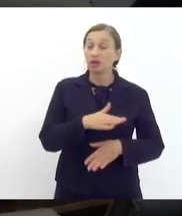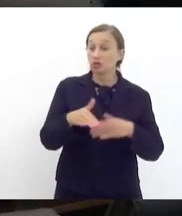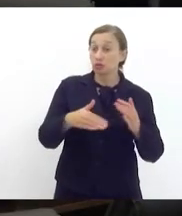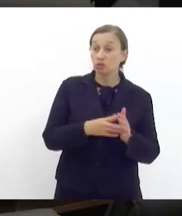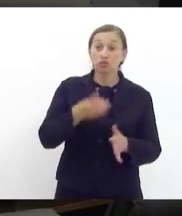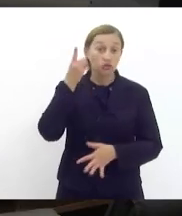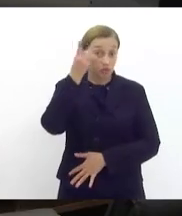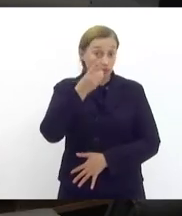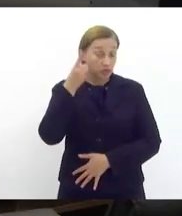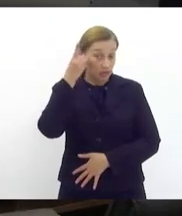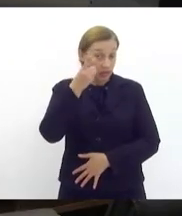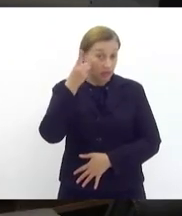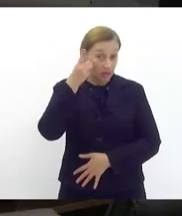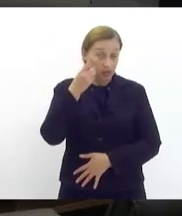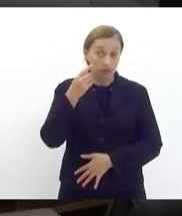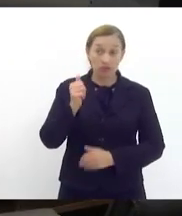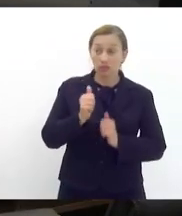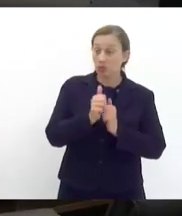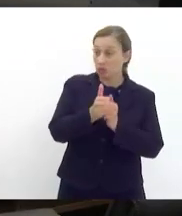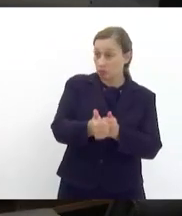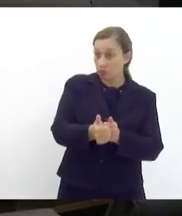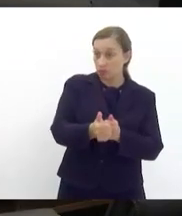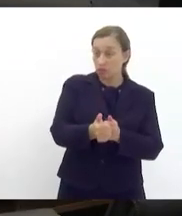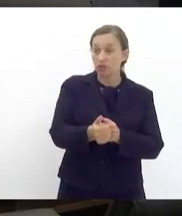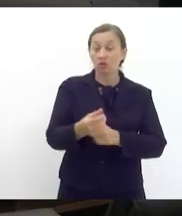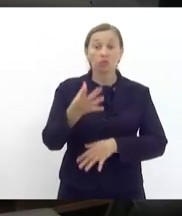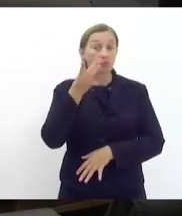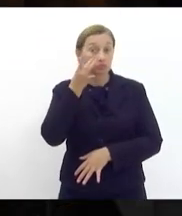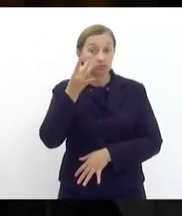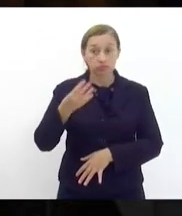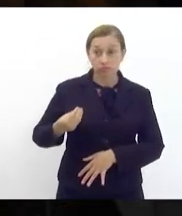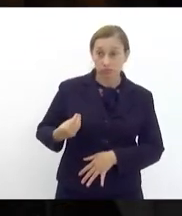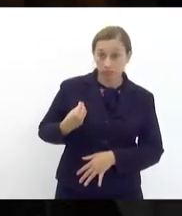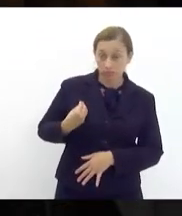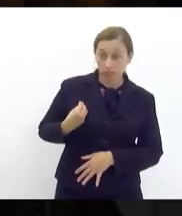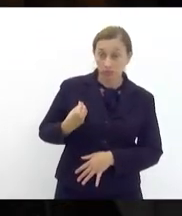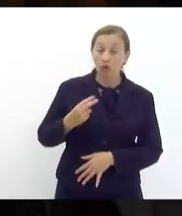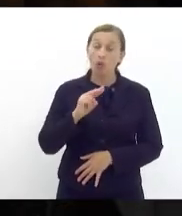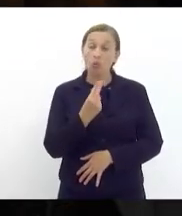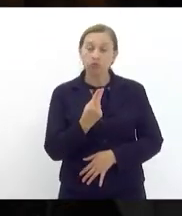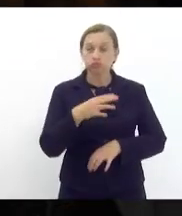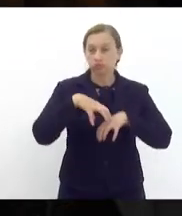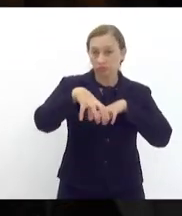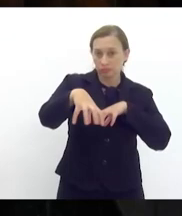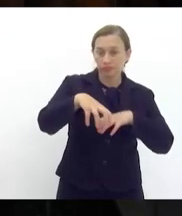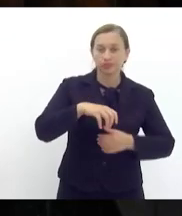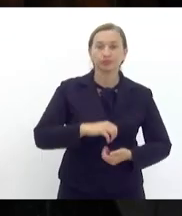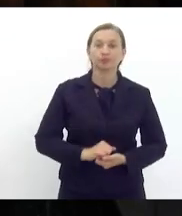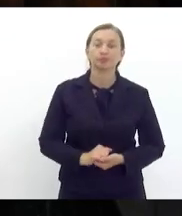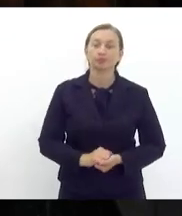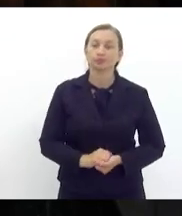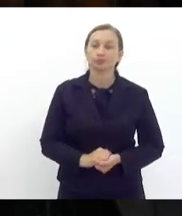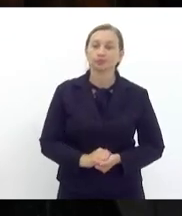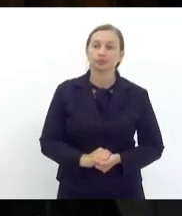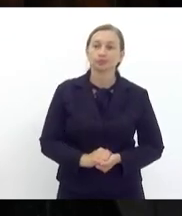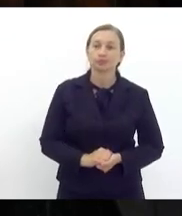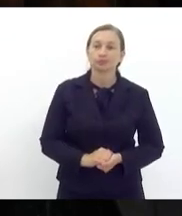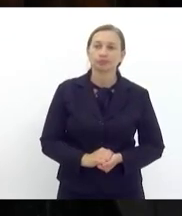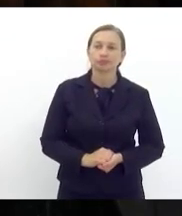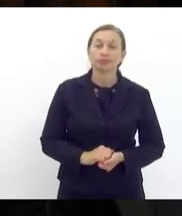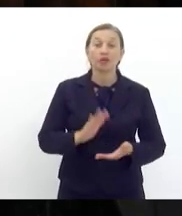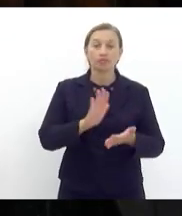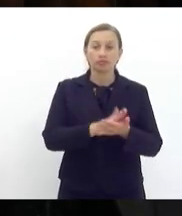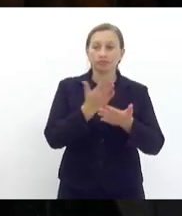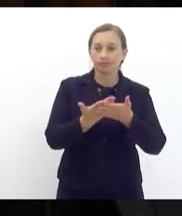deputados que nos acompanham de forma presencial ou remota senhora